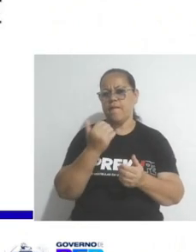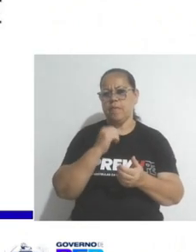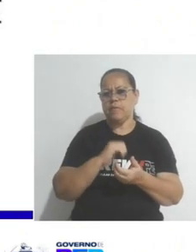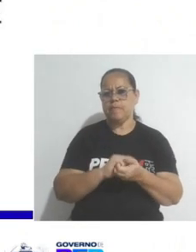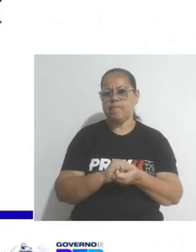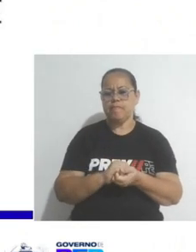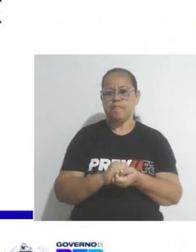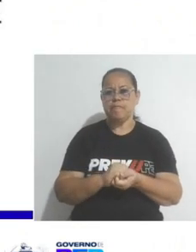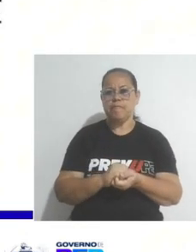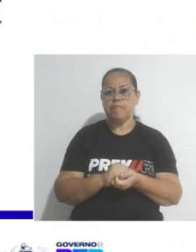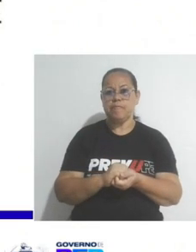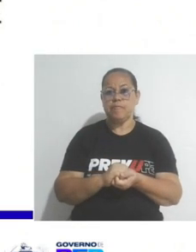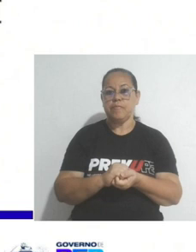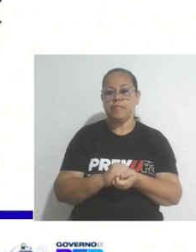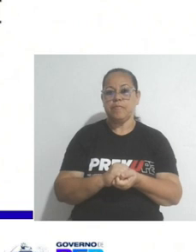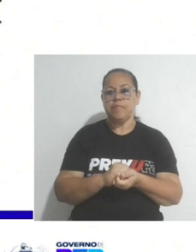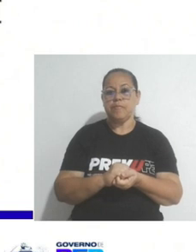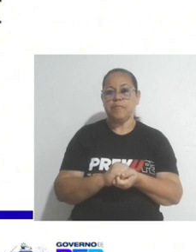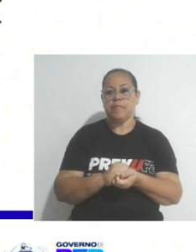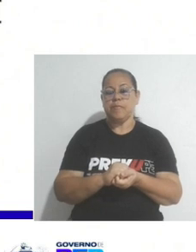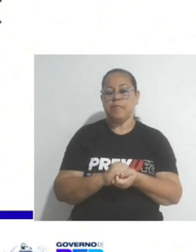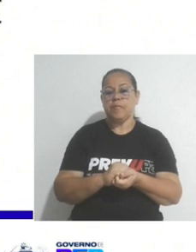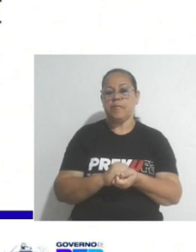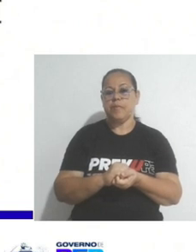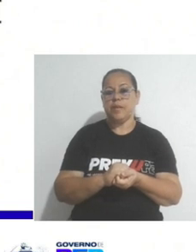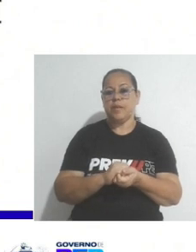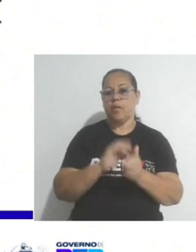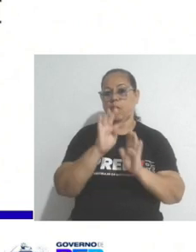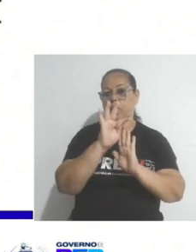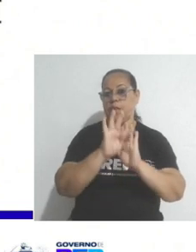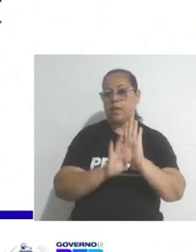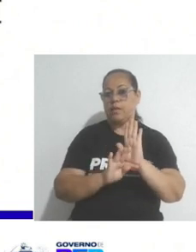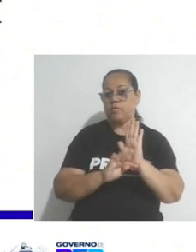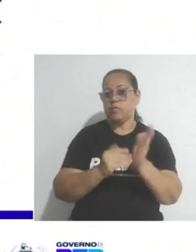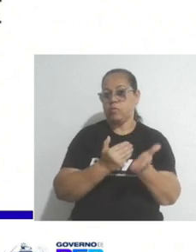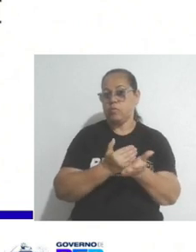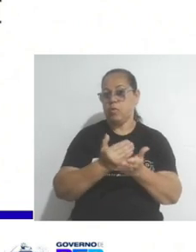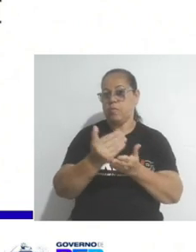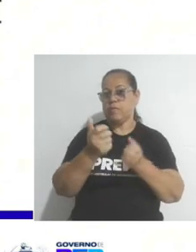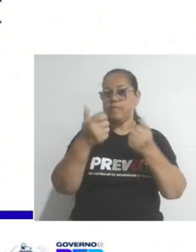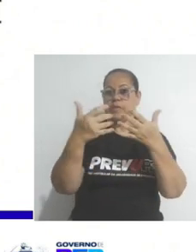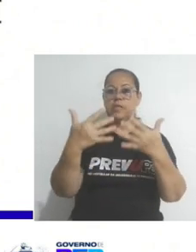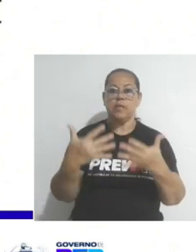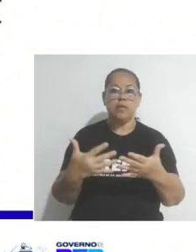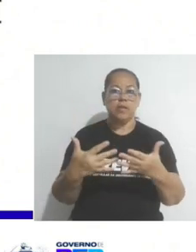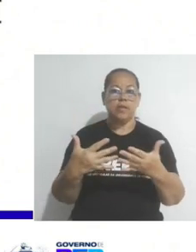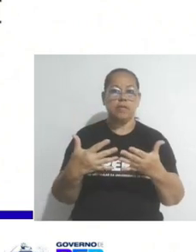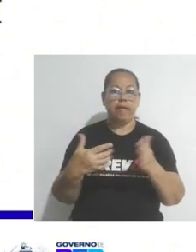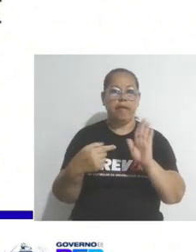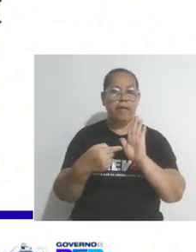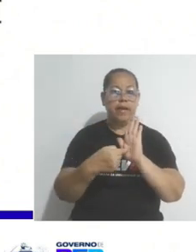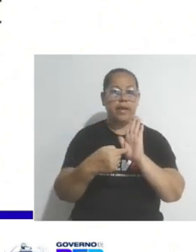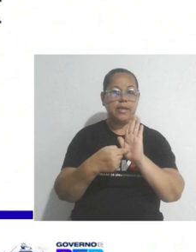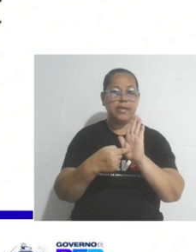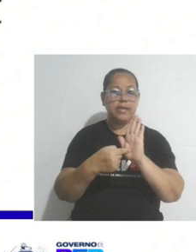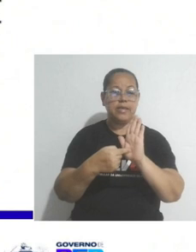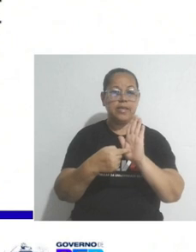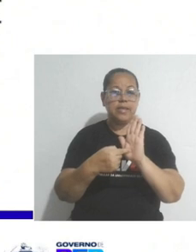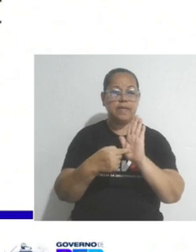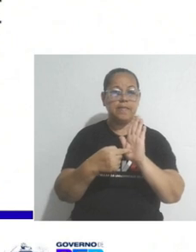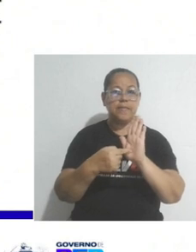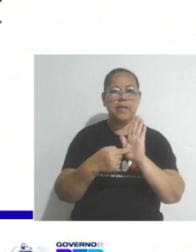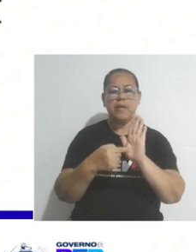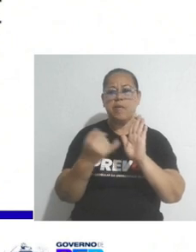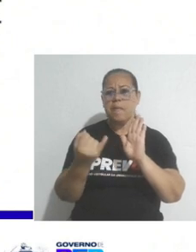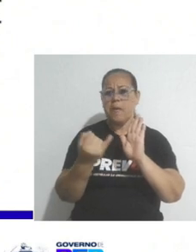O início do texto básico é o seguinte A questão primordial aqui não